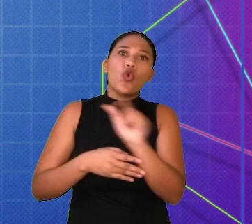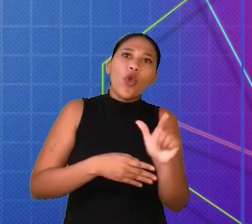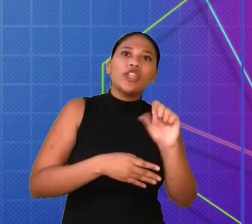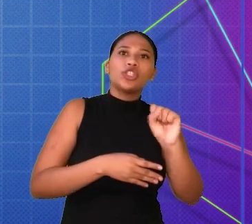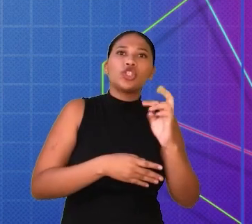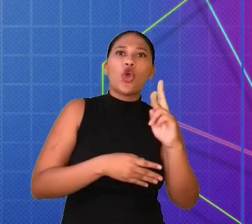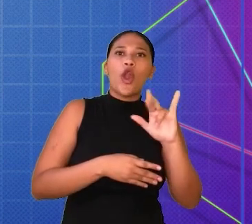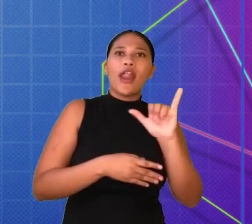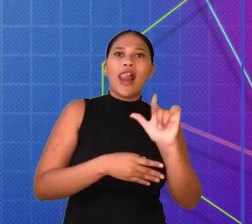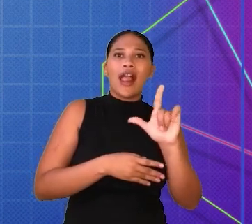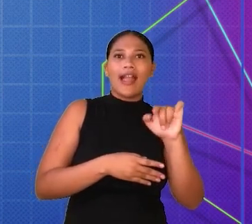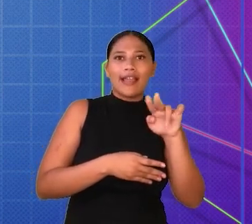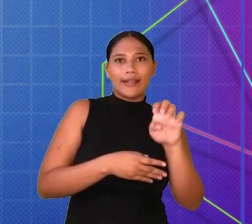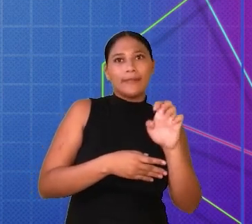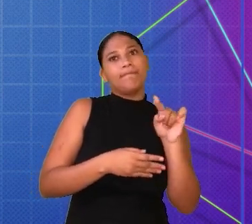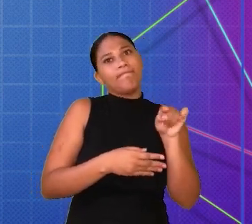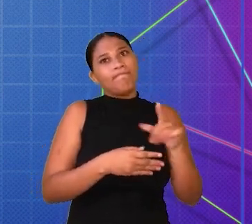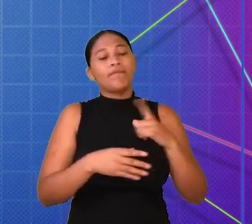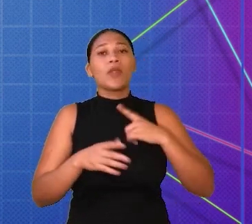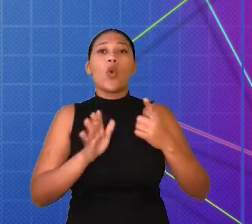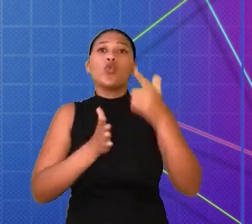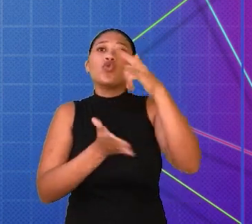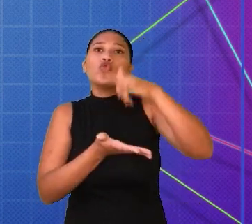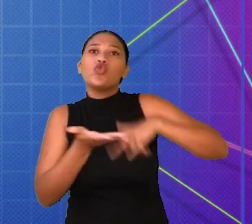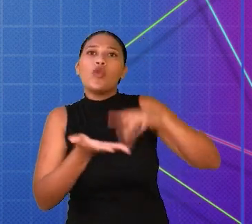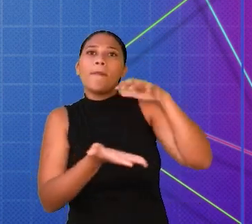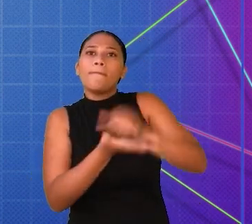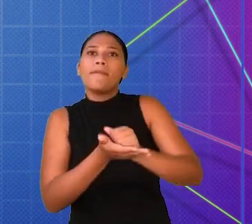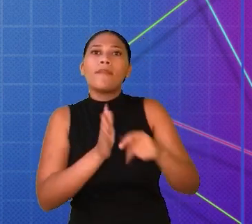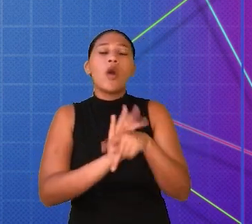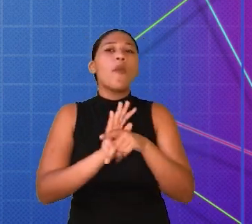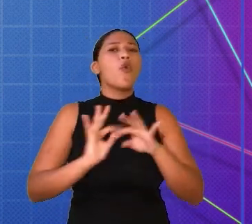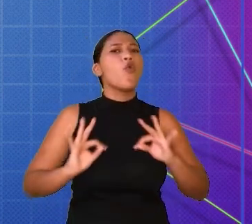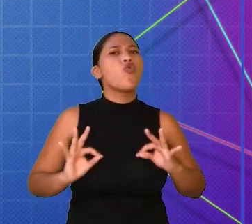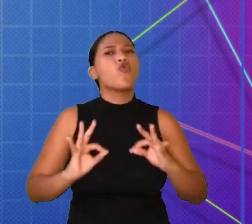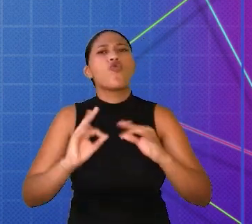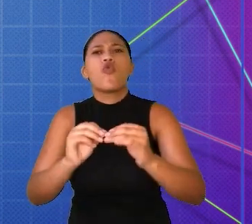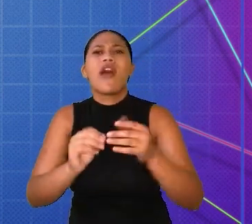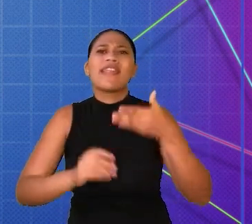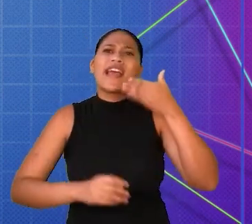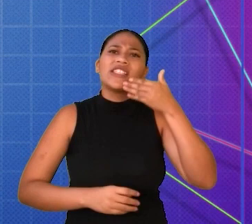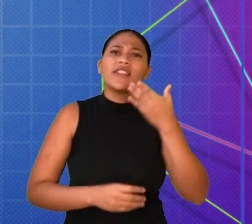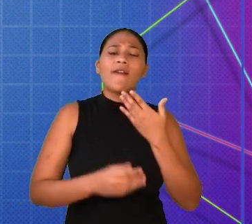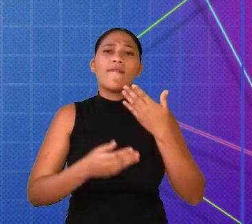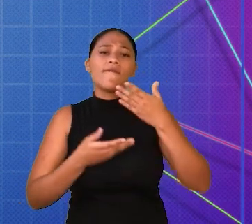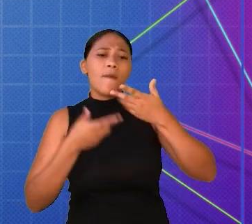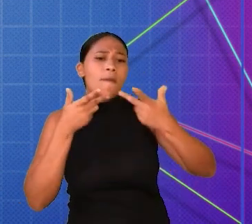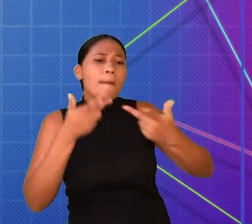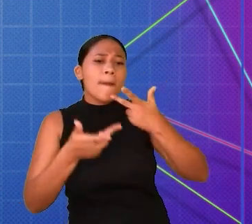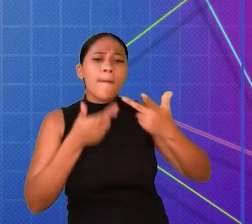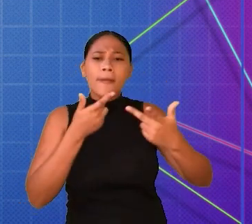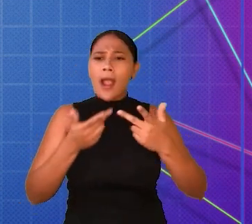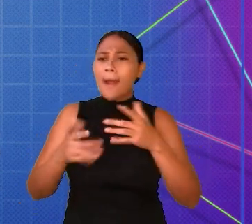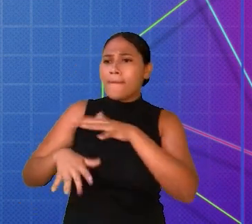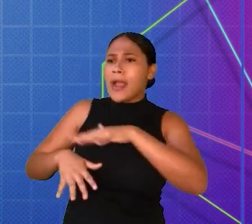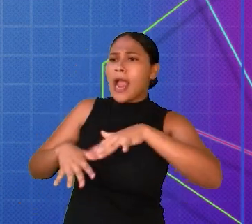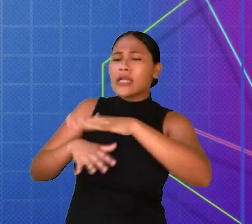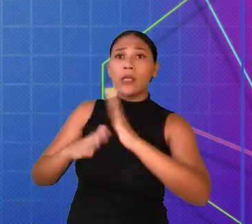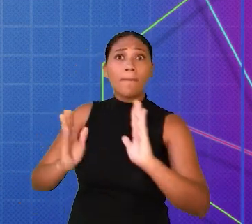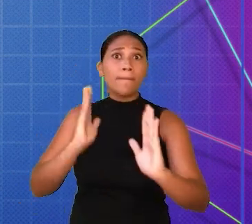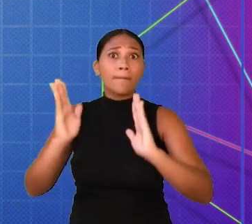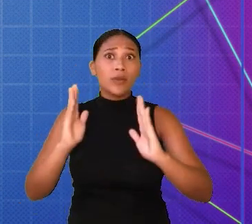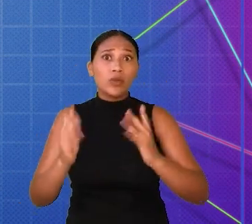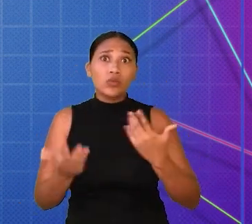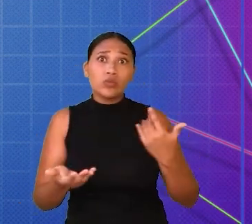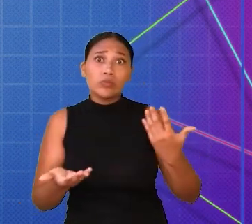mais detalhado do que o storyline, de forma que ele seja um documento que conterá toda a narrativa que o jogo terá. E isso inclui falas,